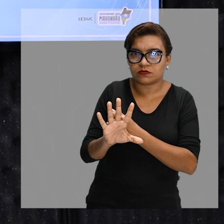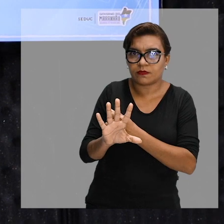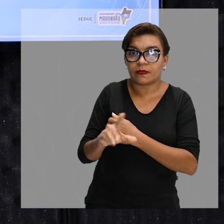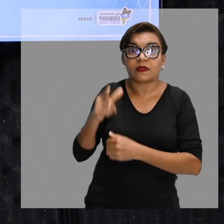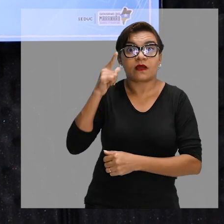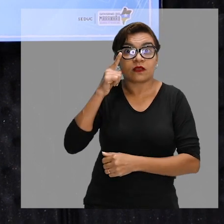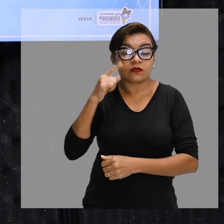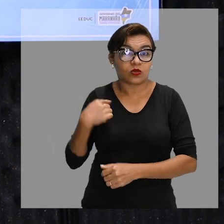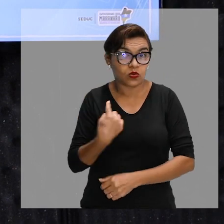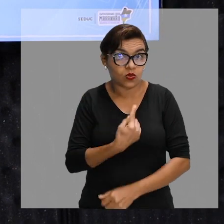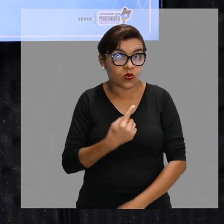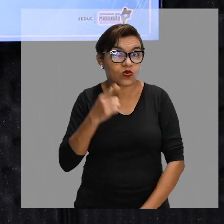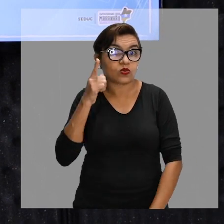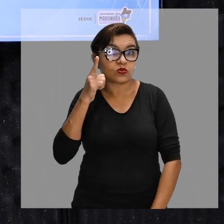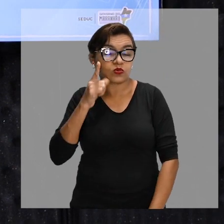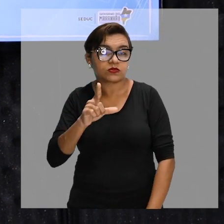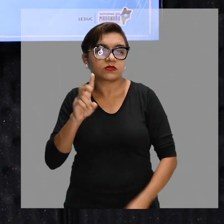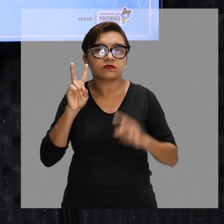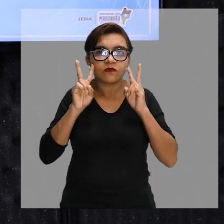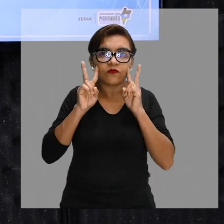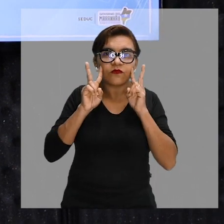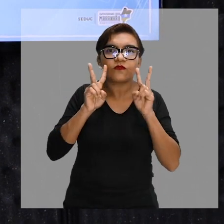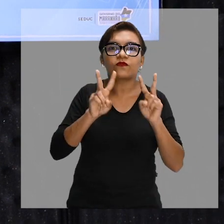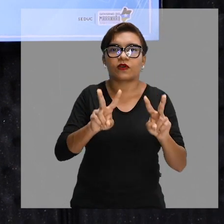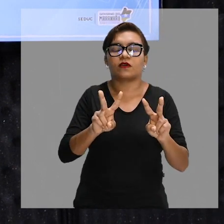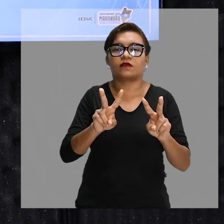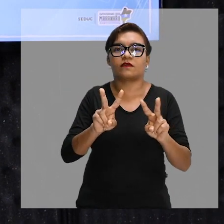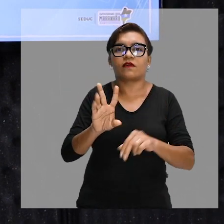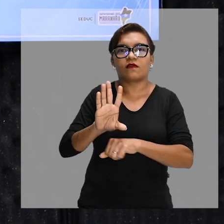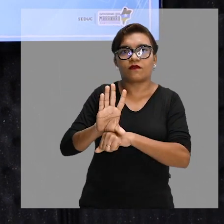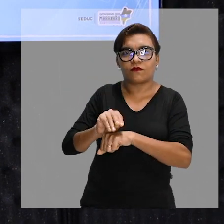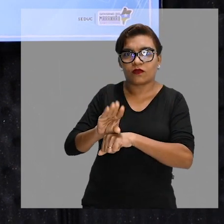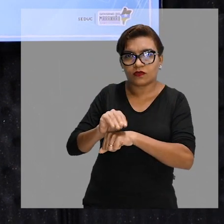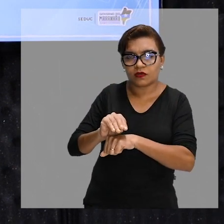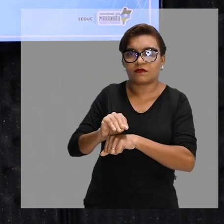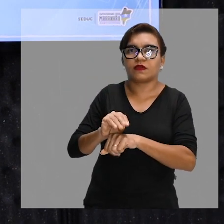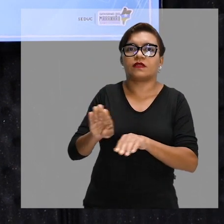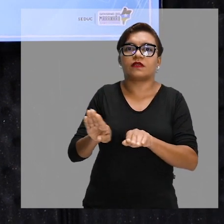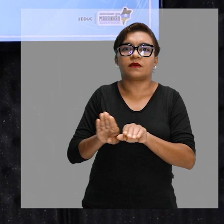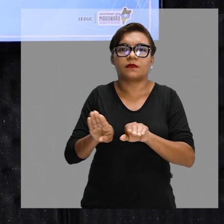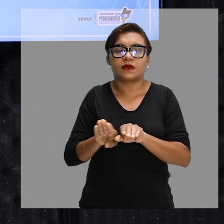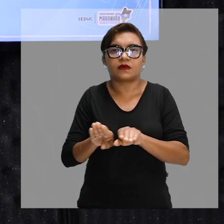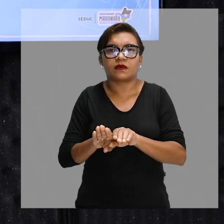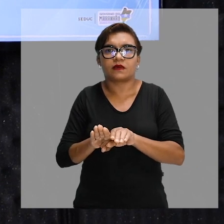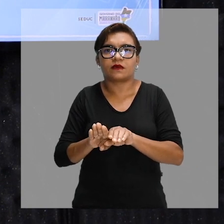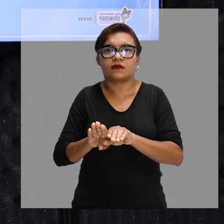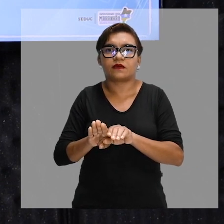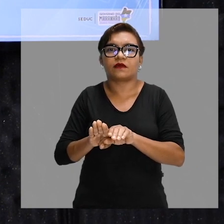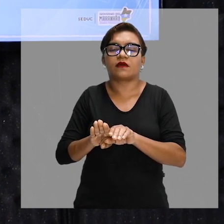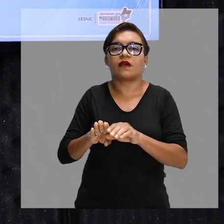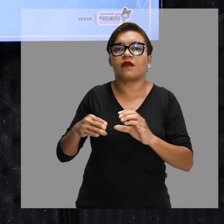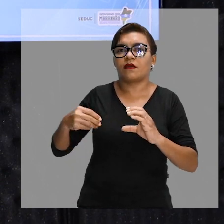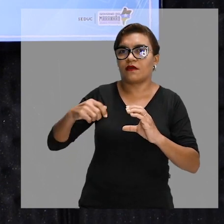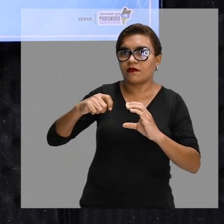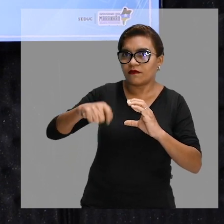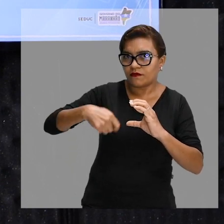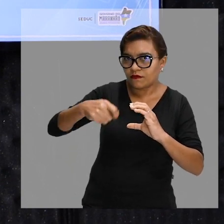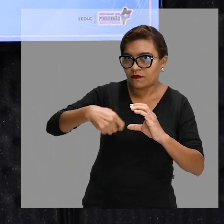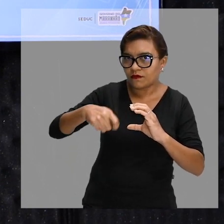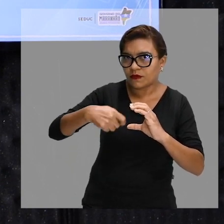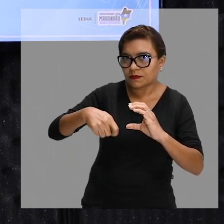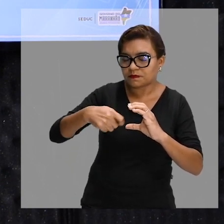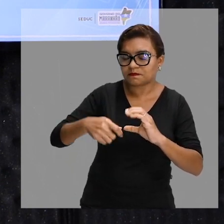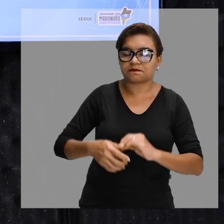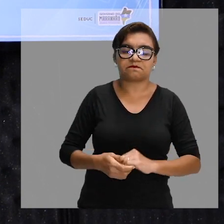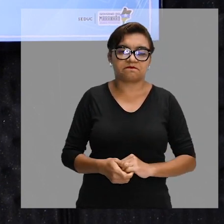enxergar, nosso aparelho óptico, fotografar e filmar, ok? Luz, ele também é um